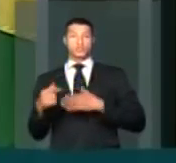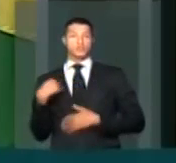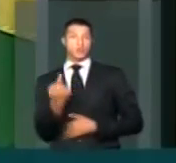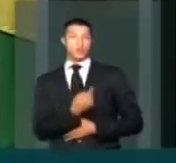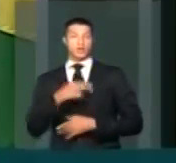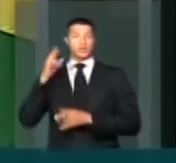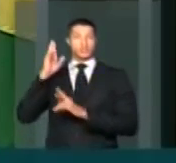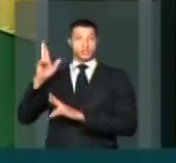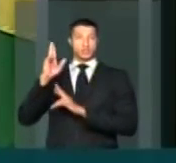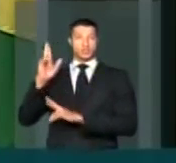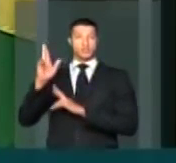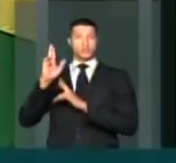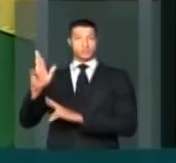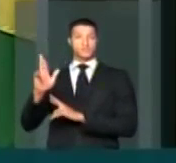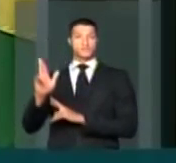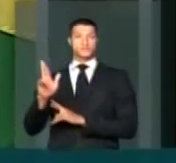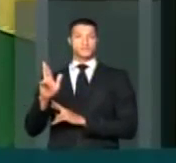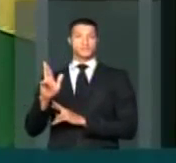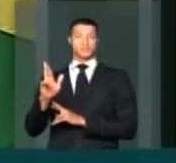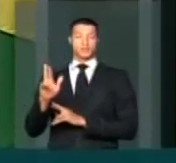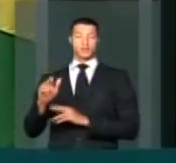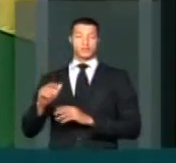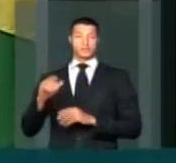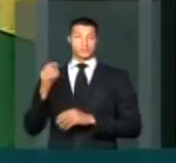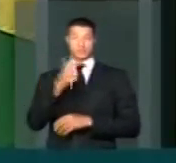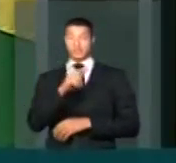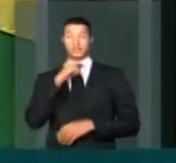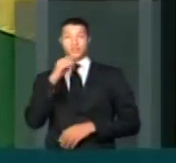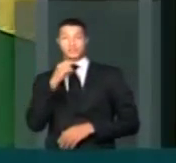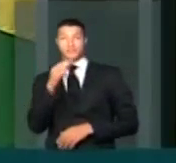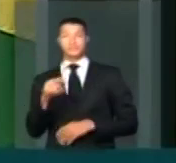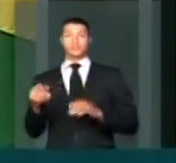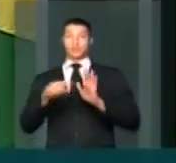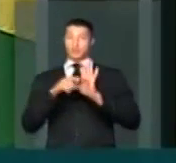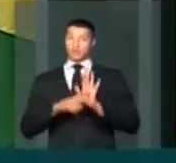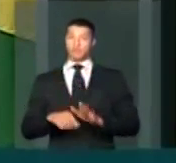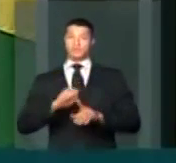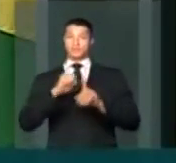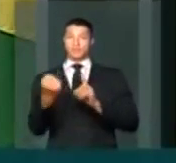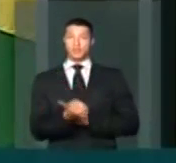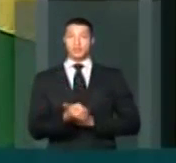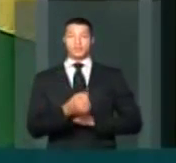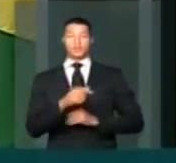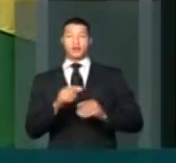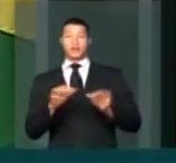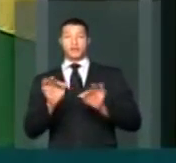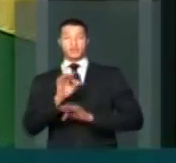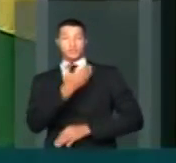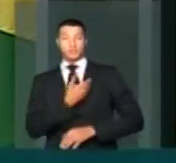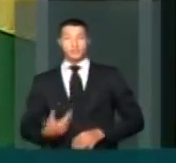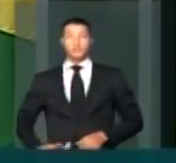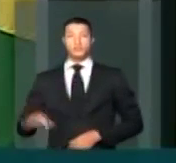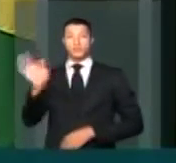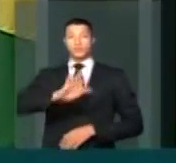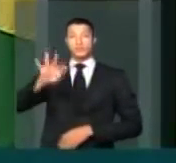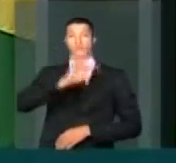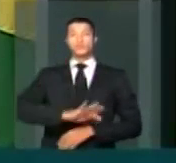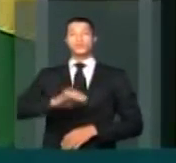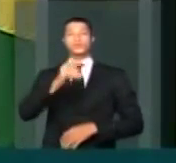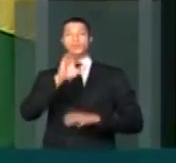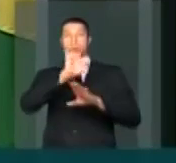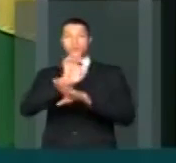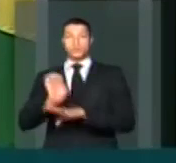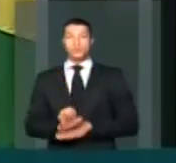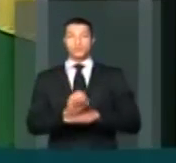nossas lideranças políticas estão se dando conta. Sem dúvida, os programas sociais, sejam do governo federal ou nos âmbitos